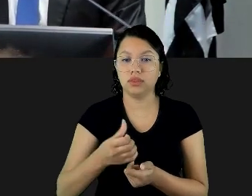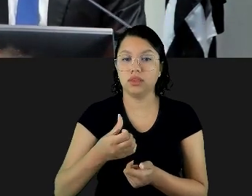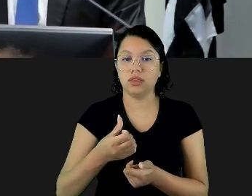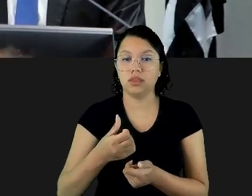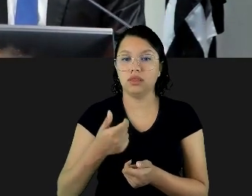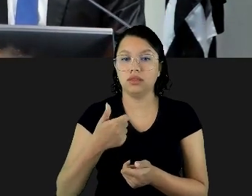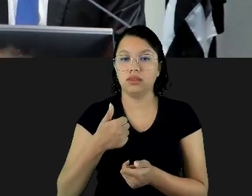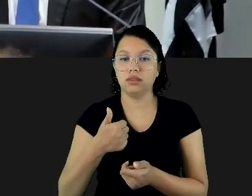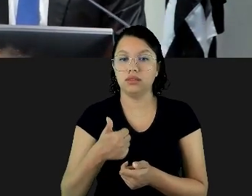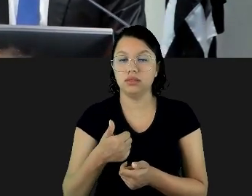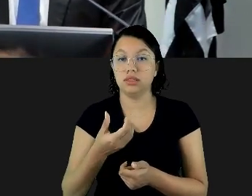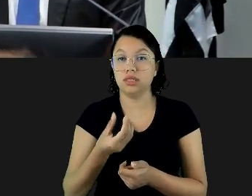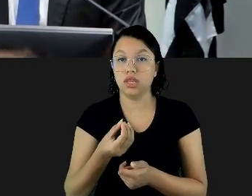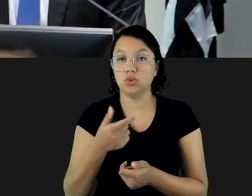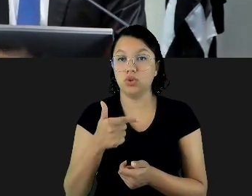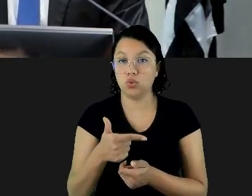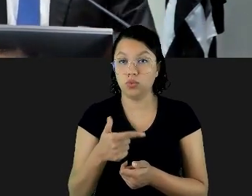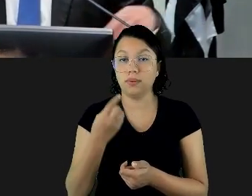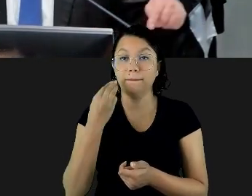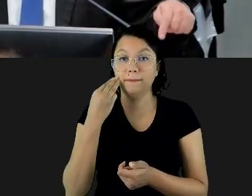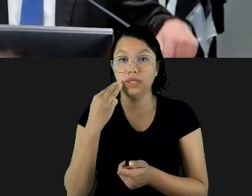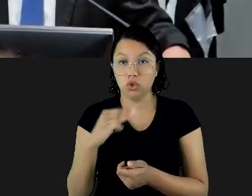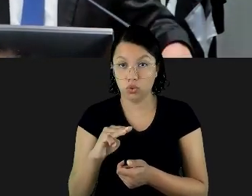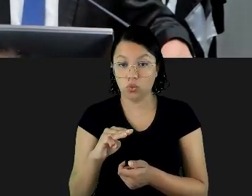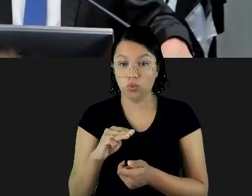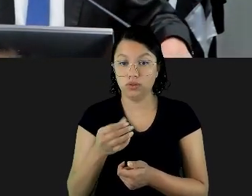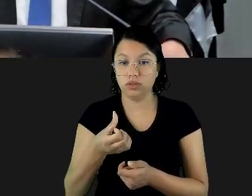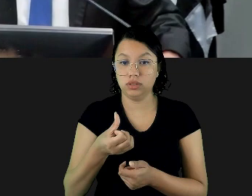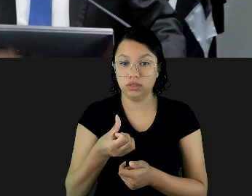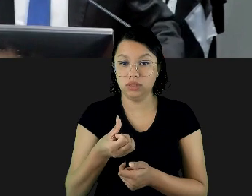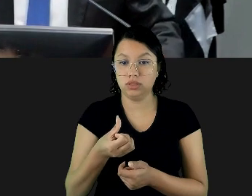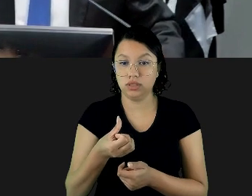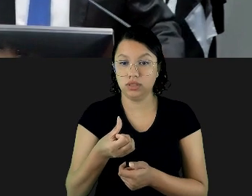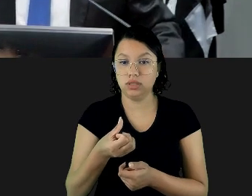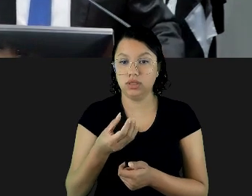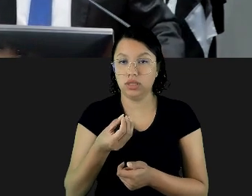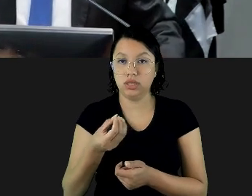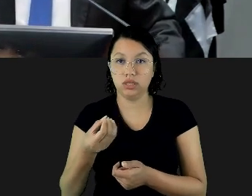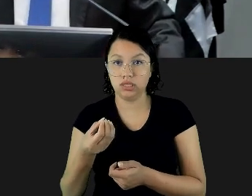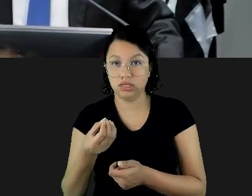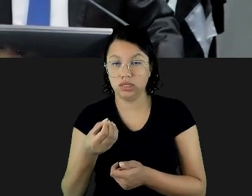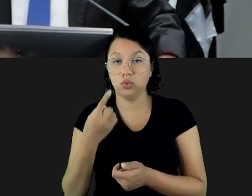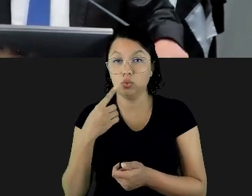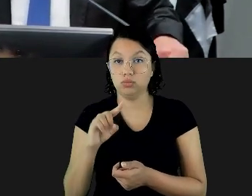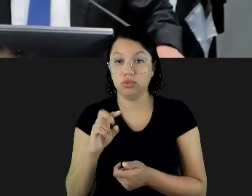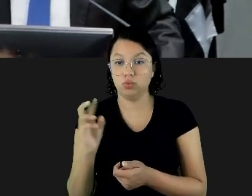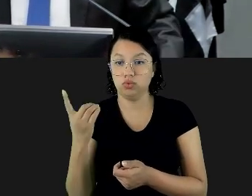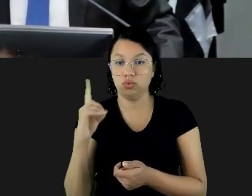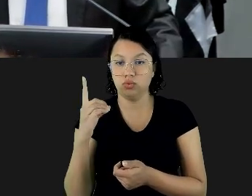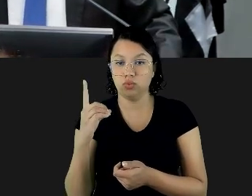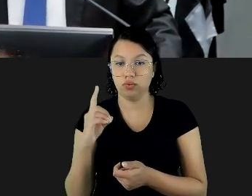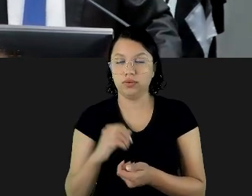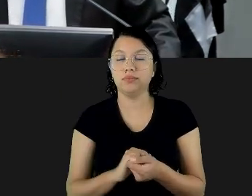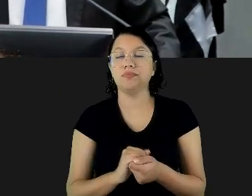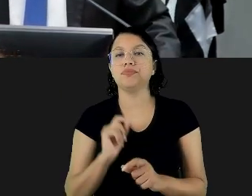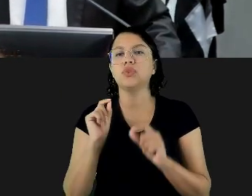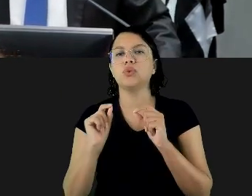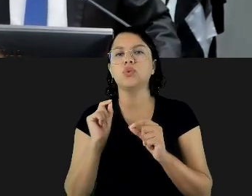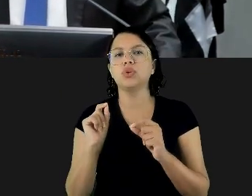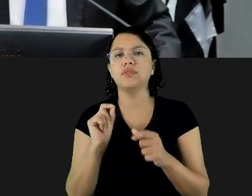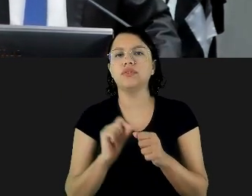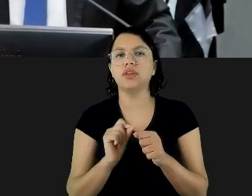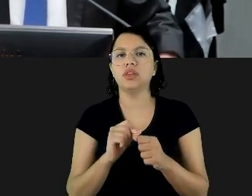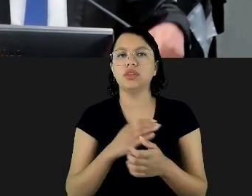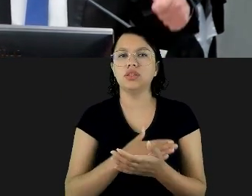também, vamos dizer, sabe quando você aperta o botão play para começar alguma coisa? O que apertou o botão play nessa